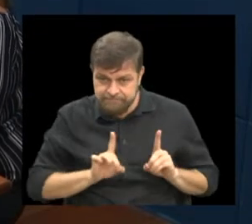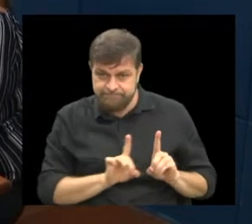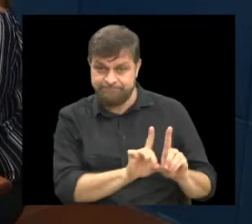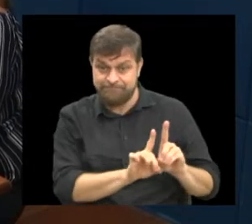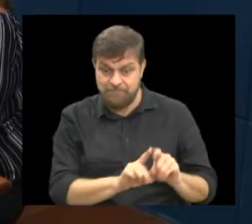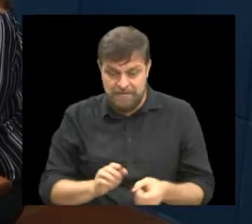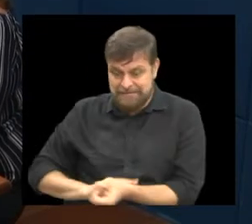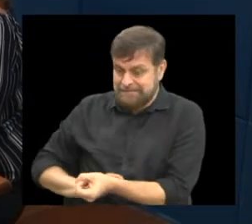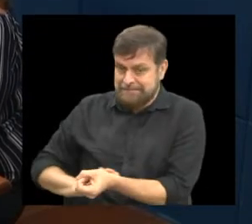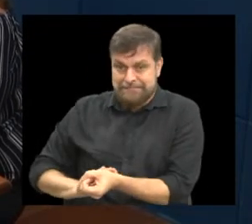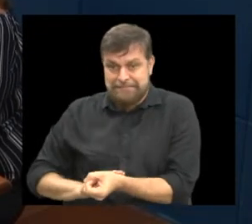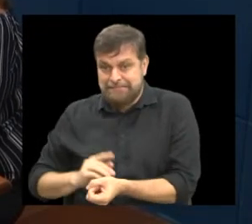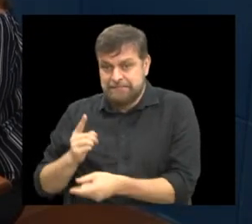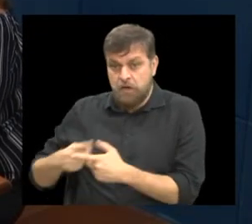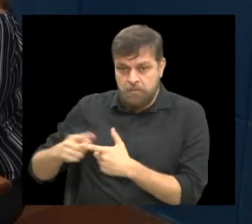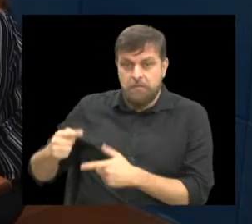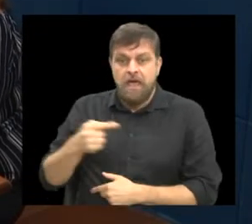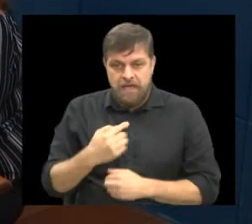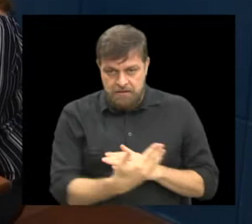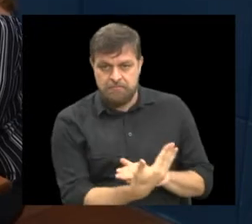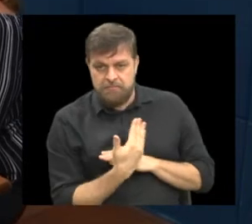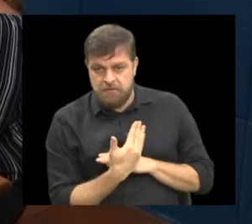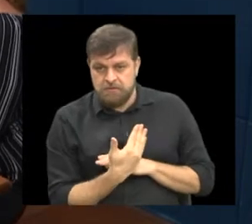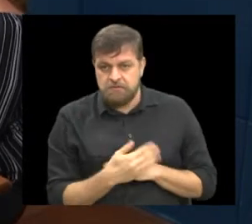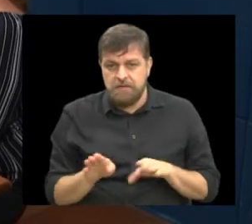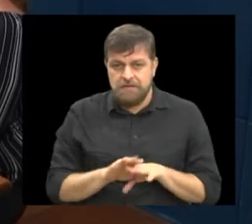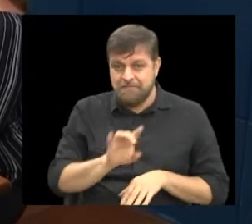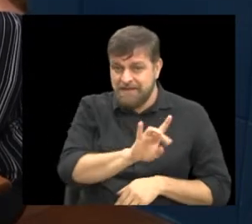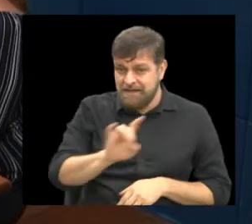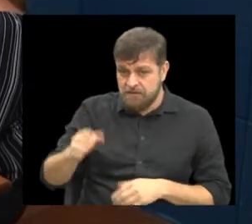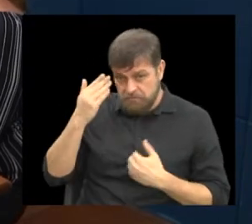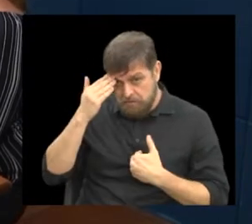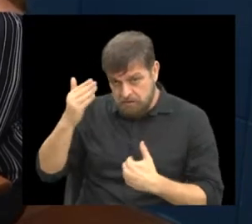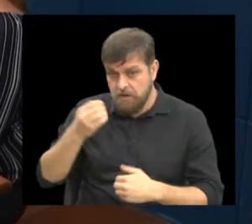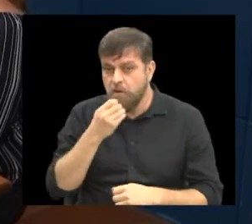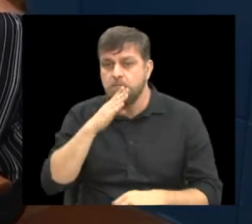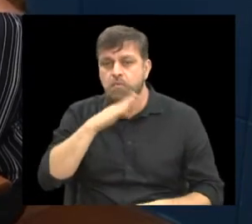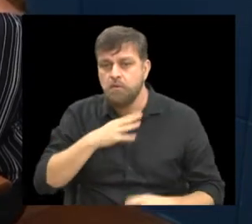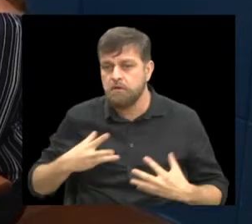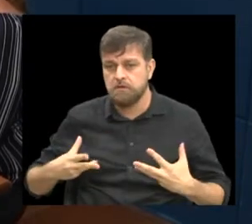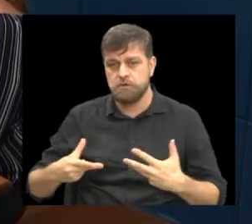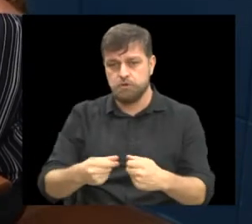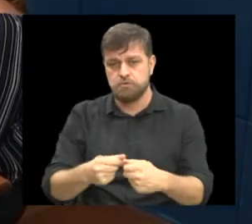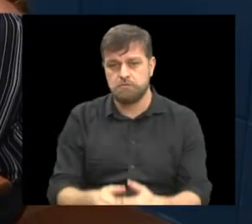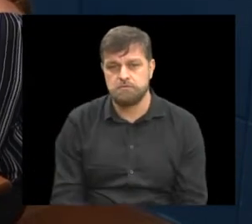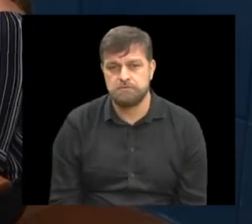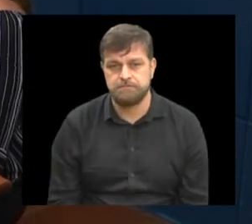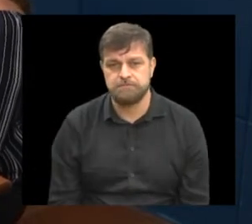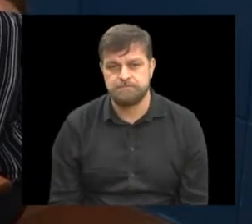no desespero, tá bom? E agradeço a presença de todos vocês. Uma boa tarde.